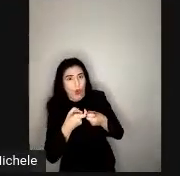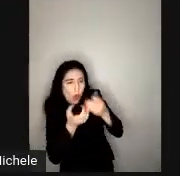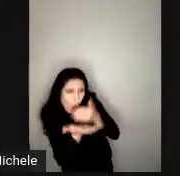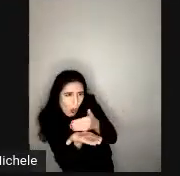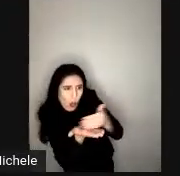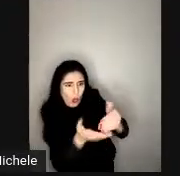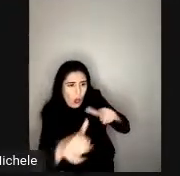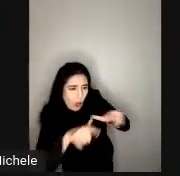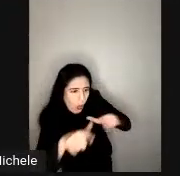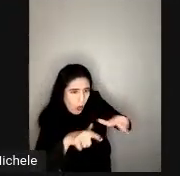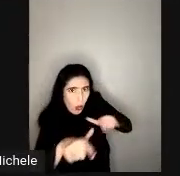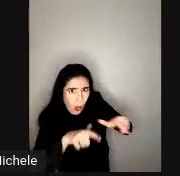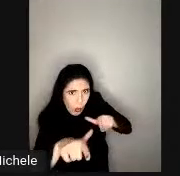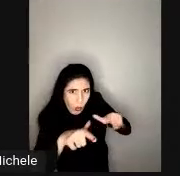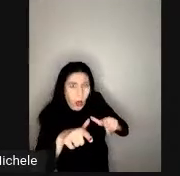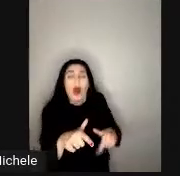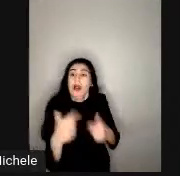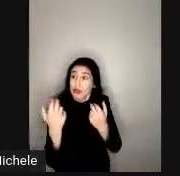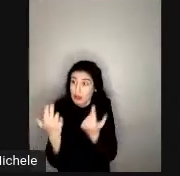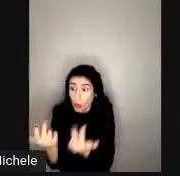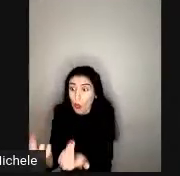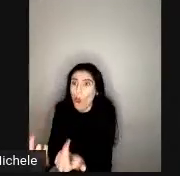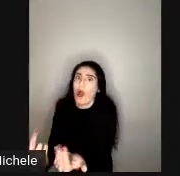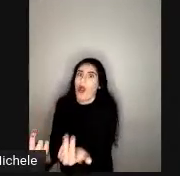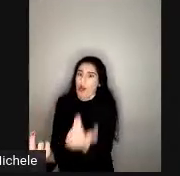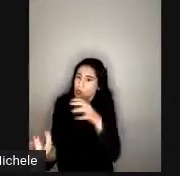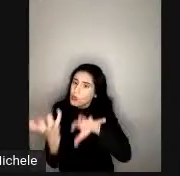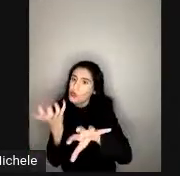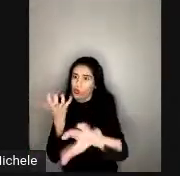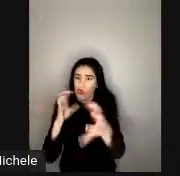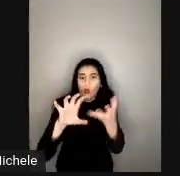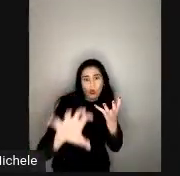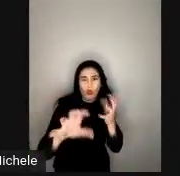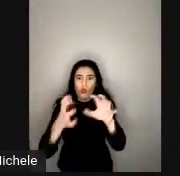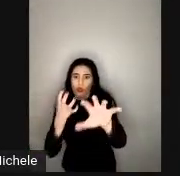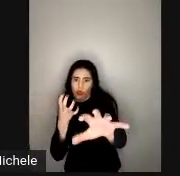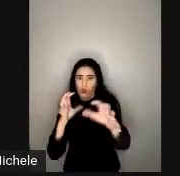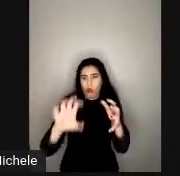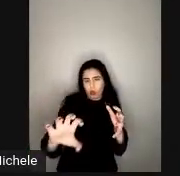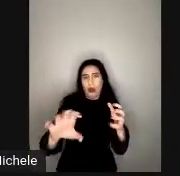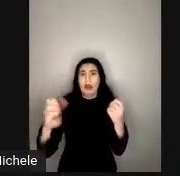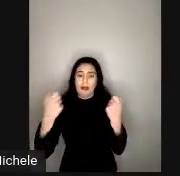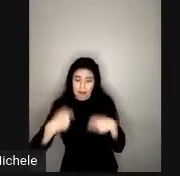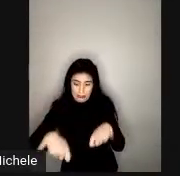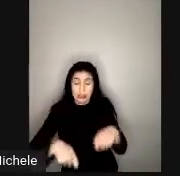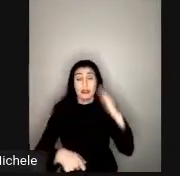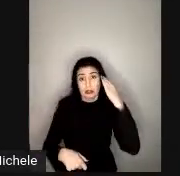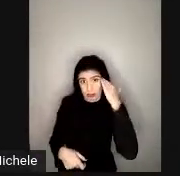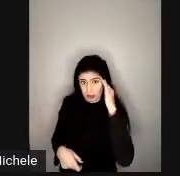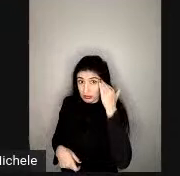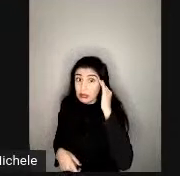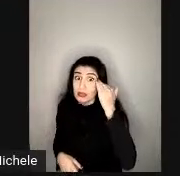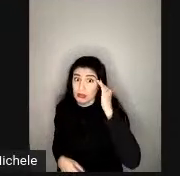da mesma forma. Então, eu espero, pelo menos, que eles compreendam dessa forma, né? E